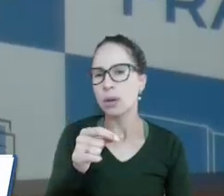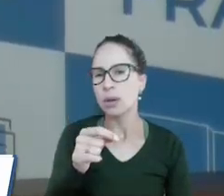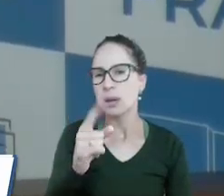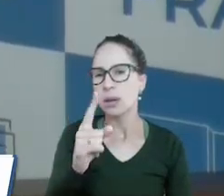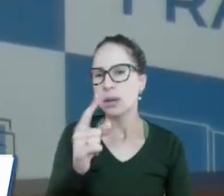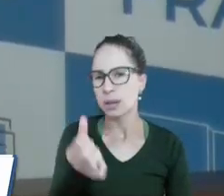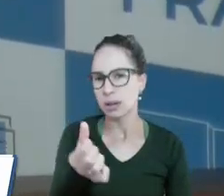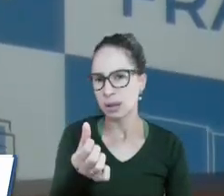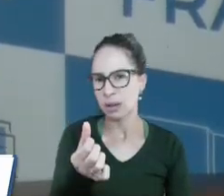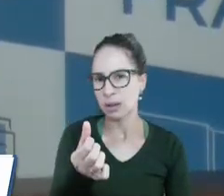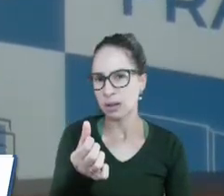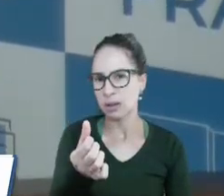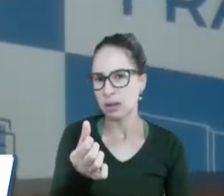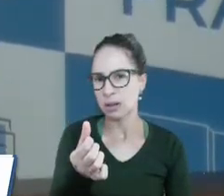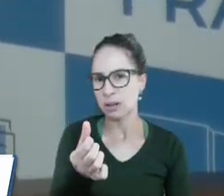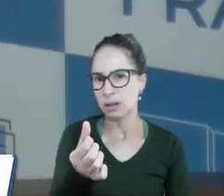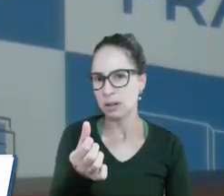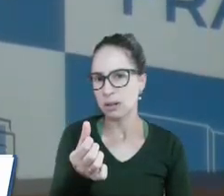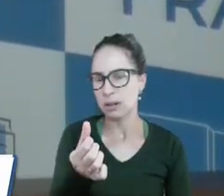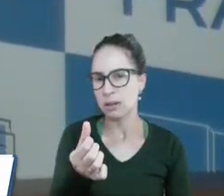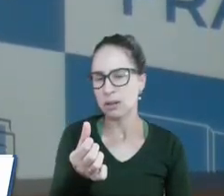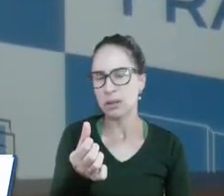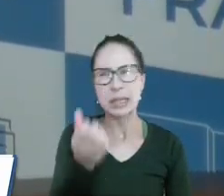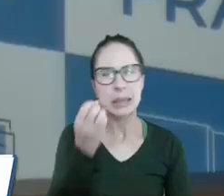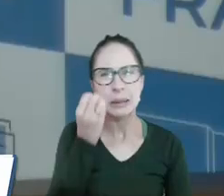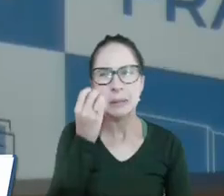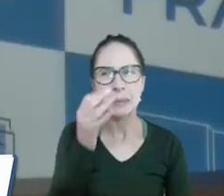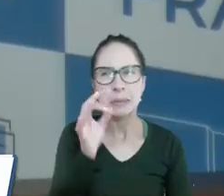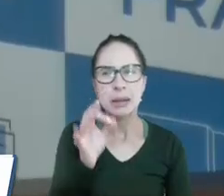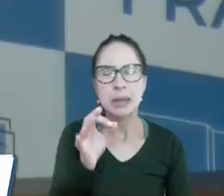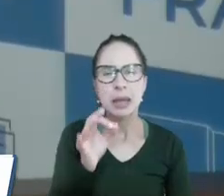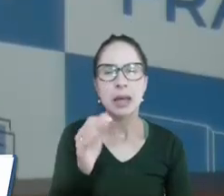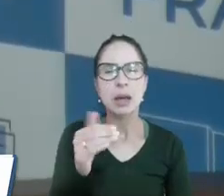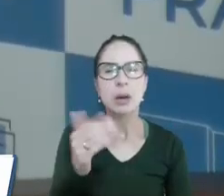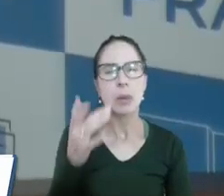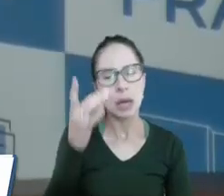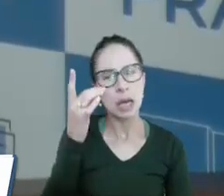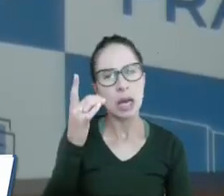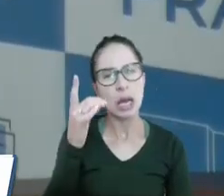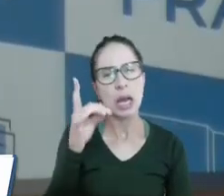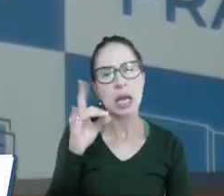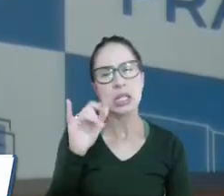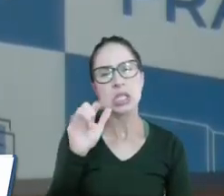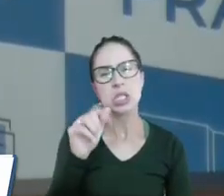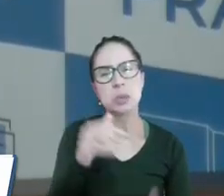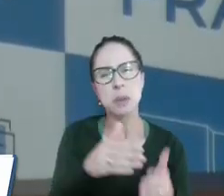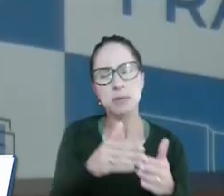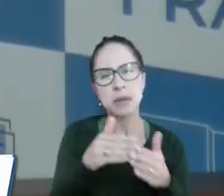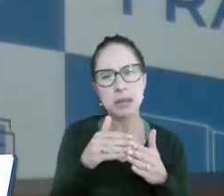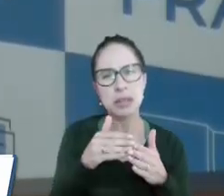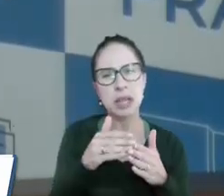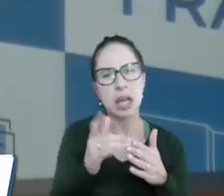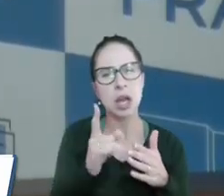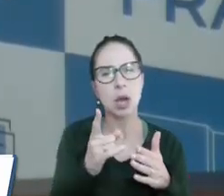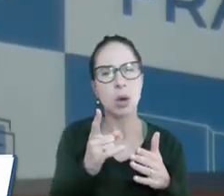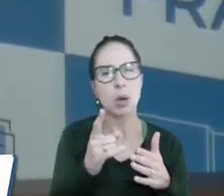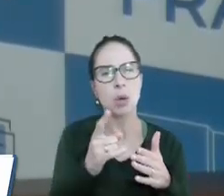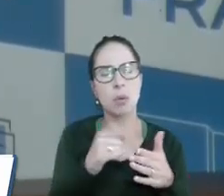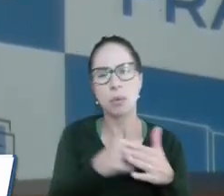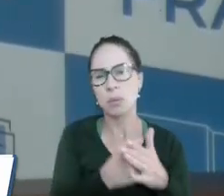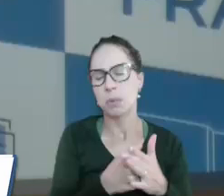2016. Eu não me lembro exatamente quando a Dilma foi afastada ou quando ela foi impedida.